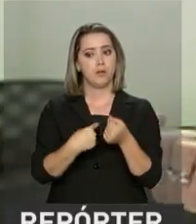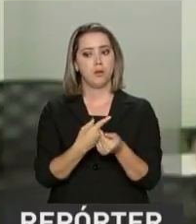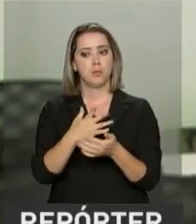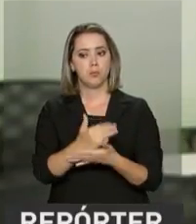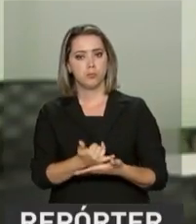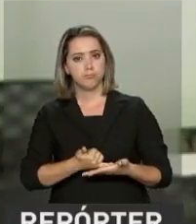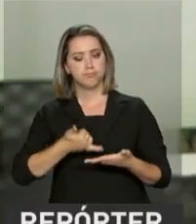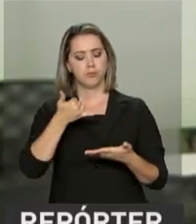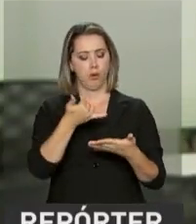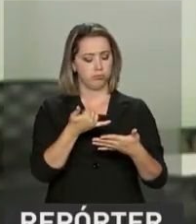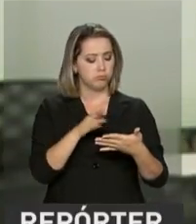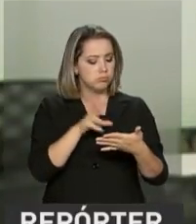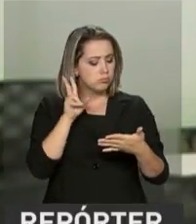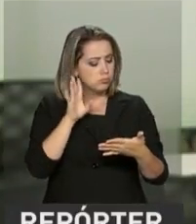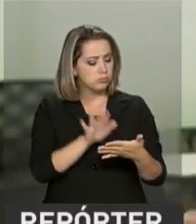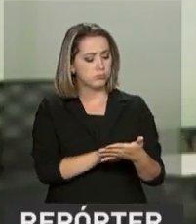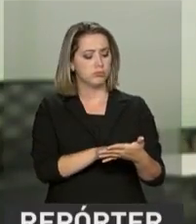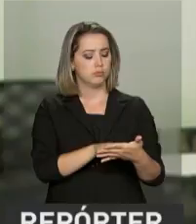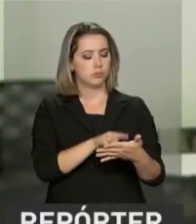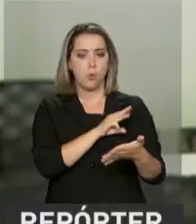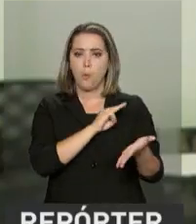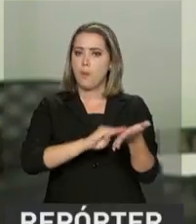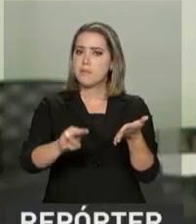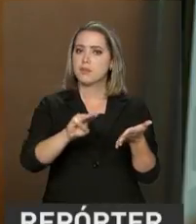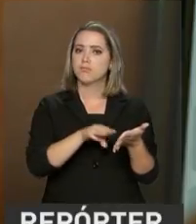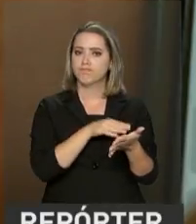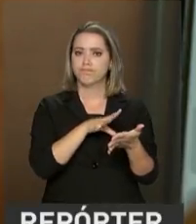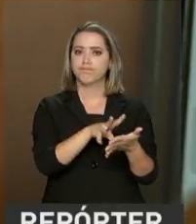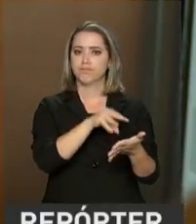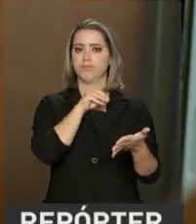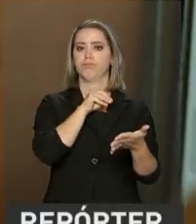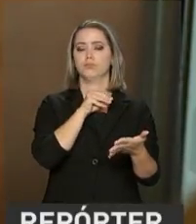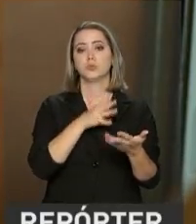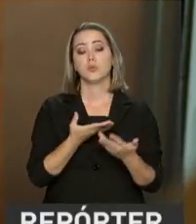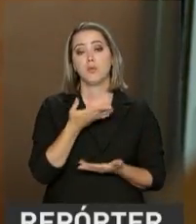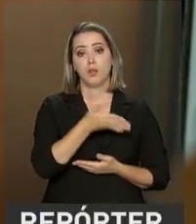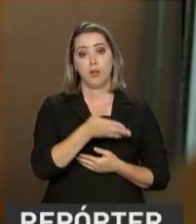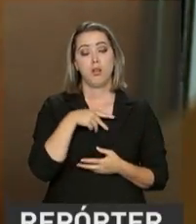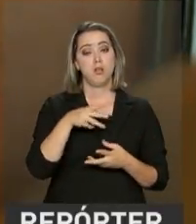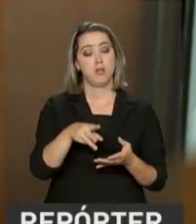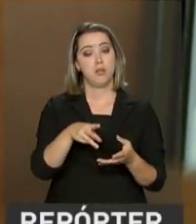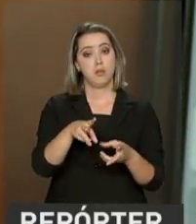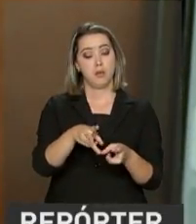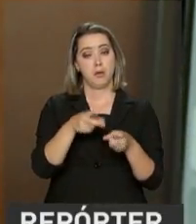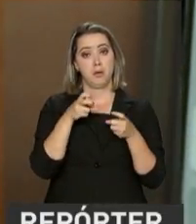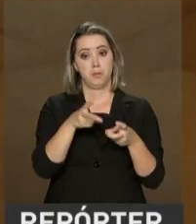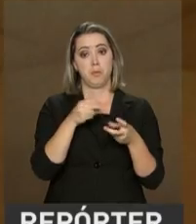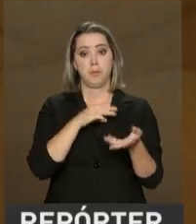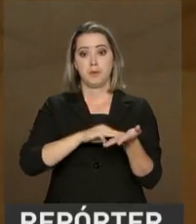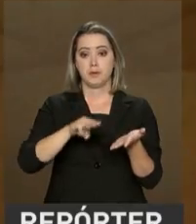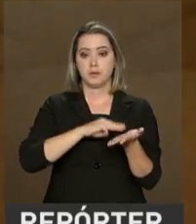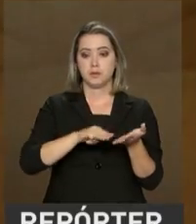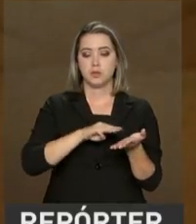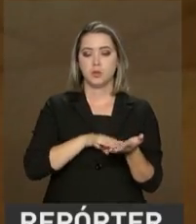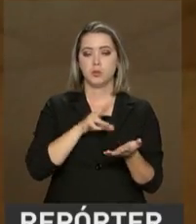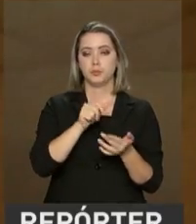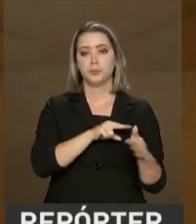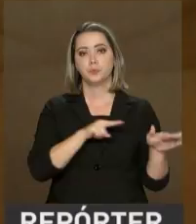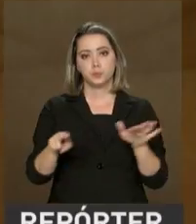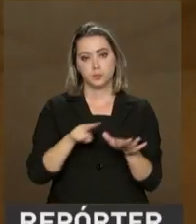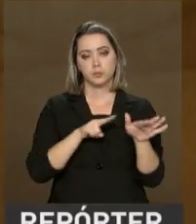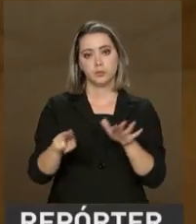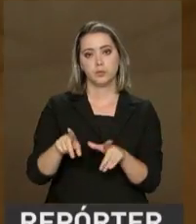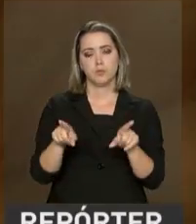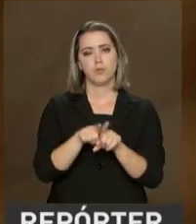seu telefone ou chegar num local que tem rede, você vai receber esse conteúdo. As mensagens da plataforma Poupe Mais serão enviadas semanalmente aos